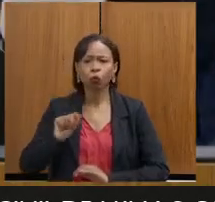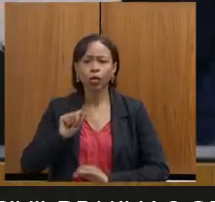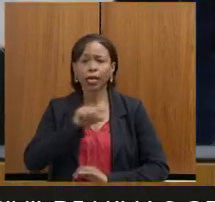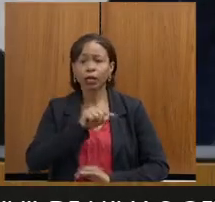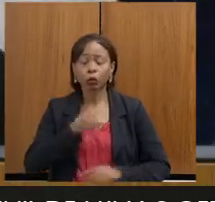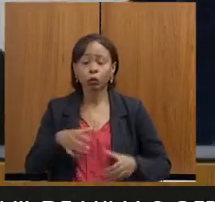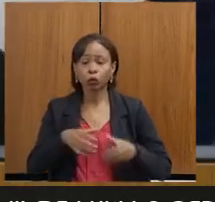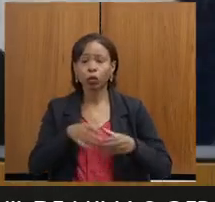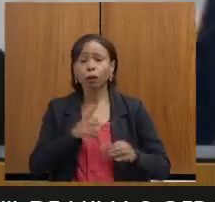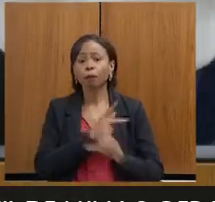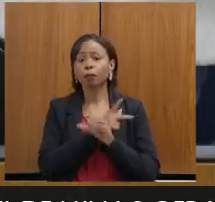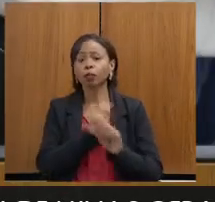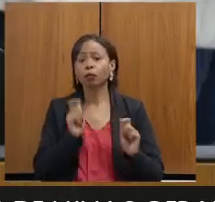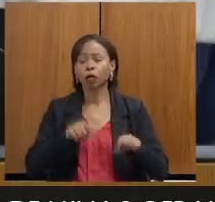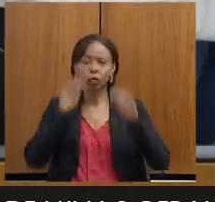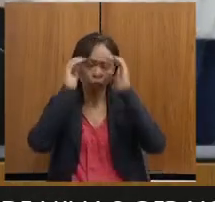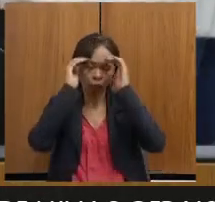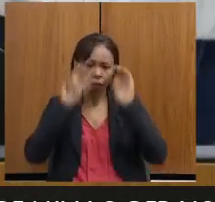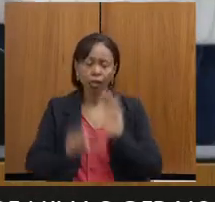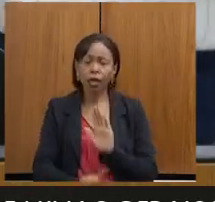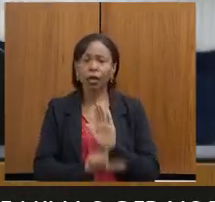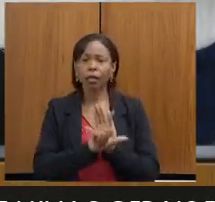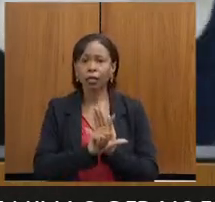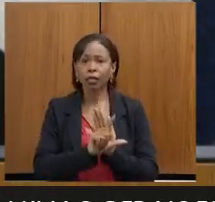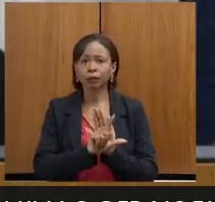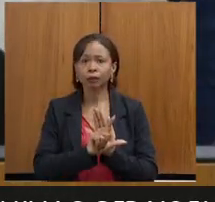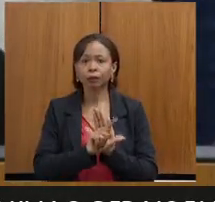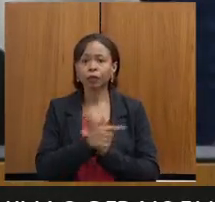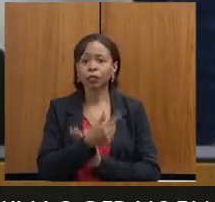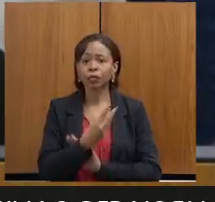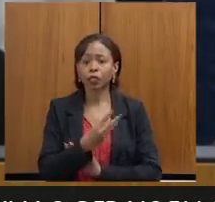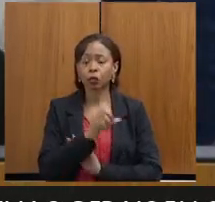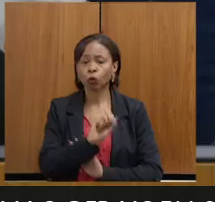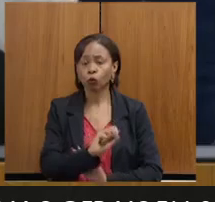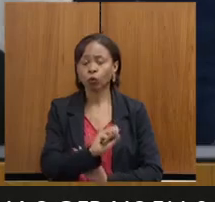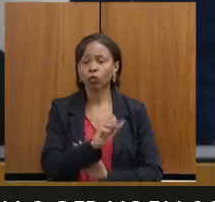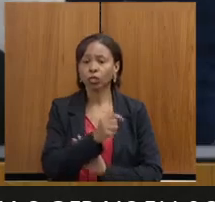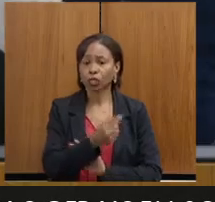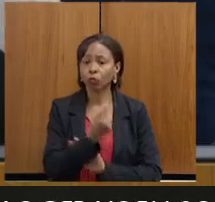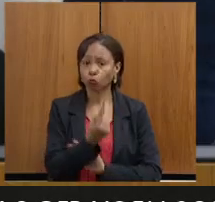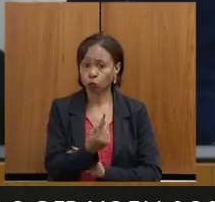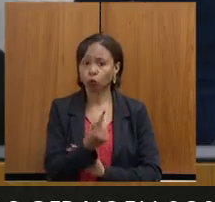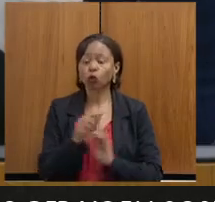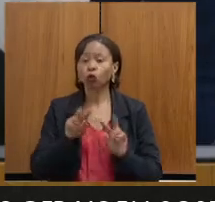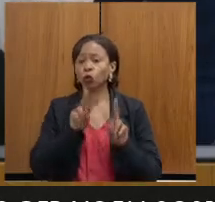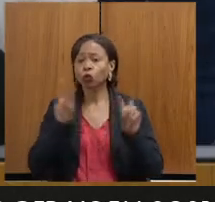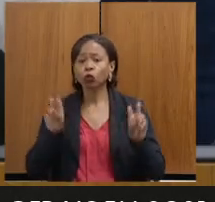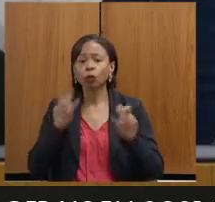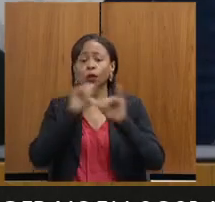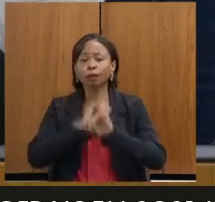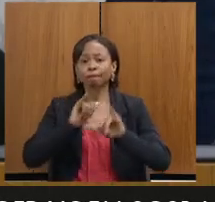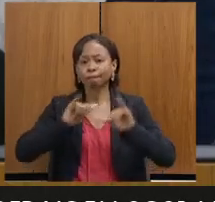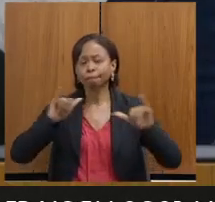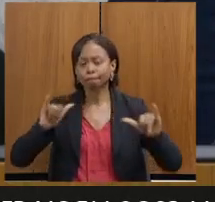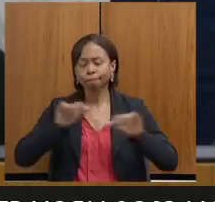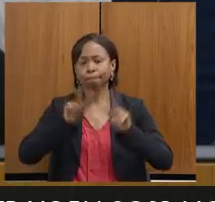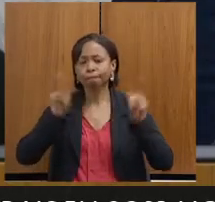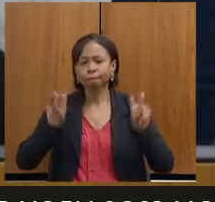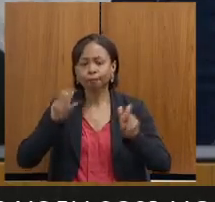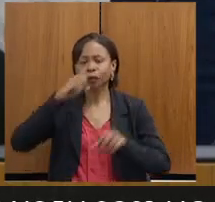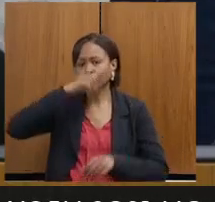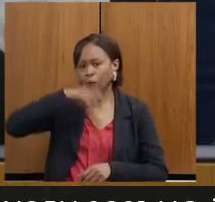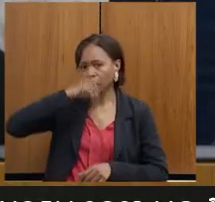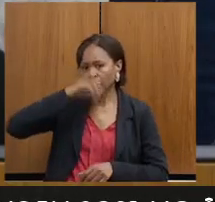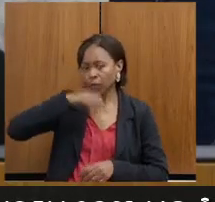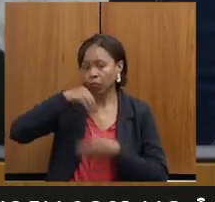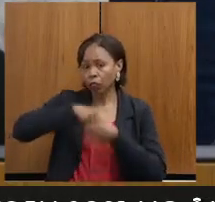a pasta cumpra a lei 23871 que altera a lei 13772 que se põe o registro de doação relativos à violência EA